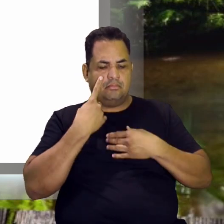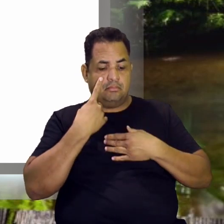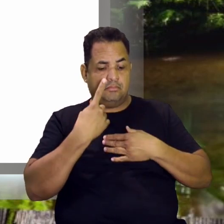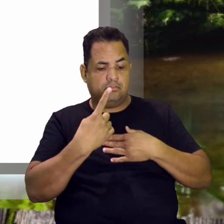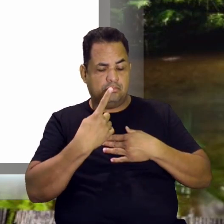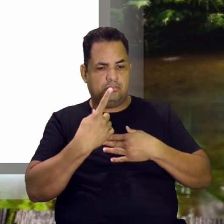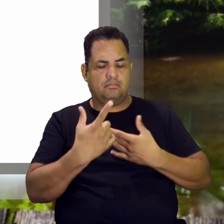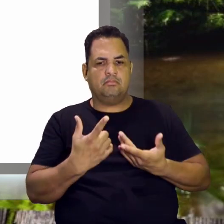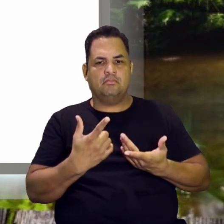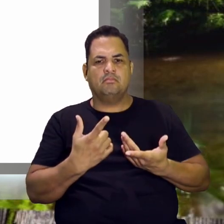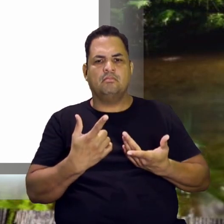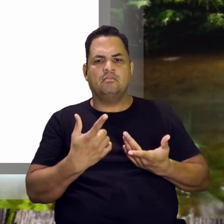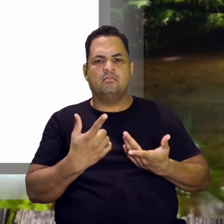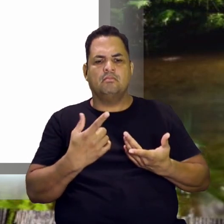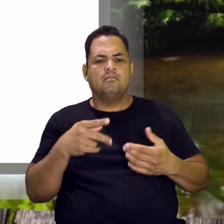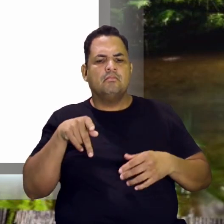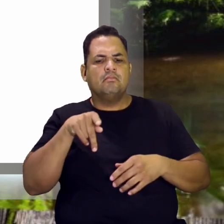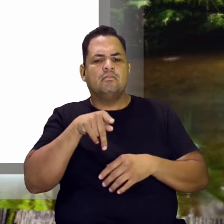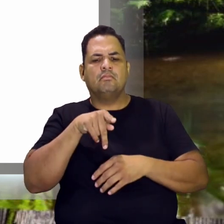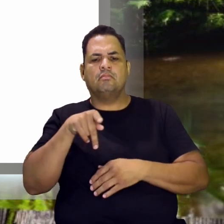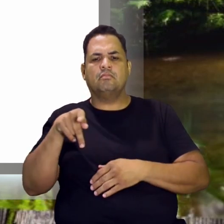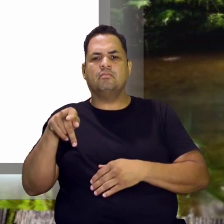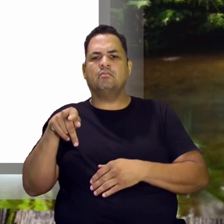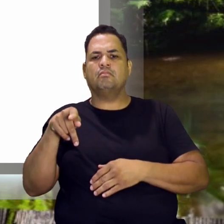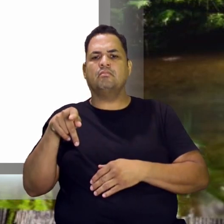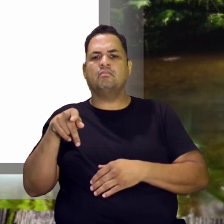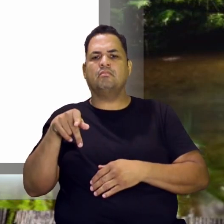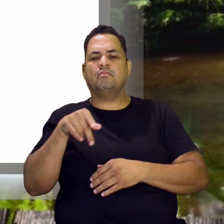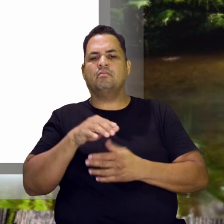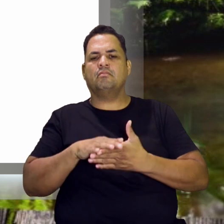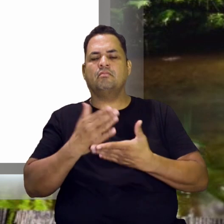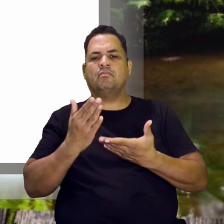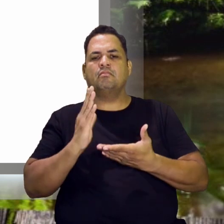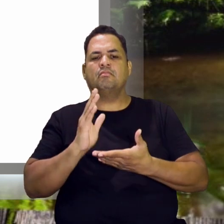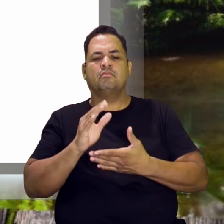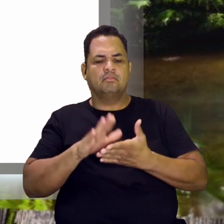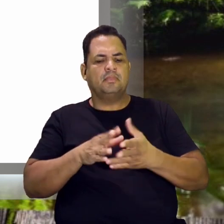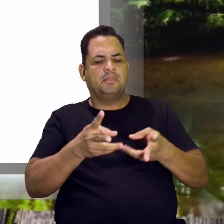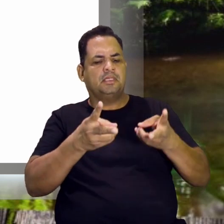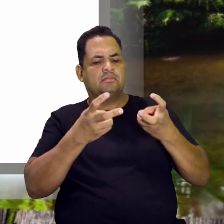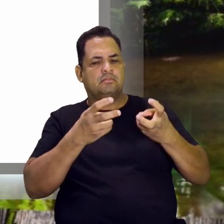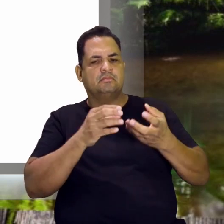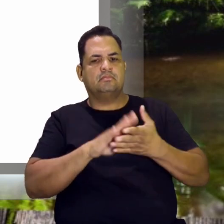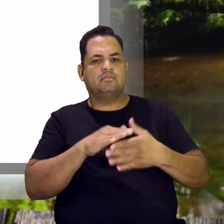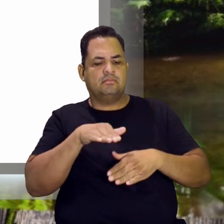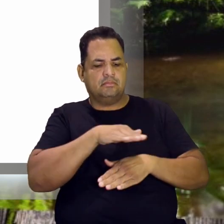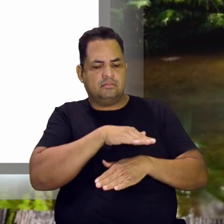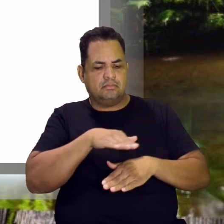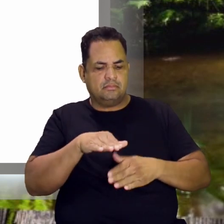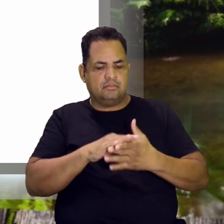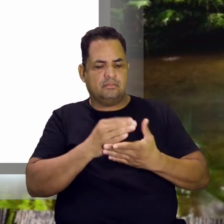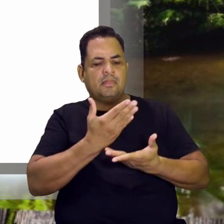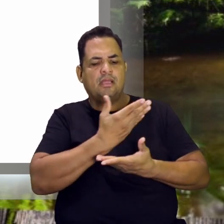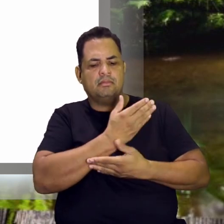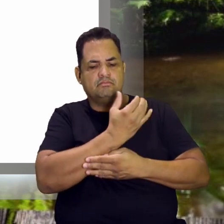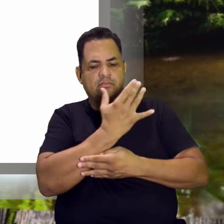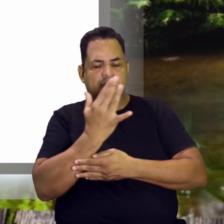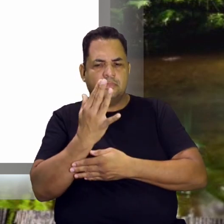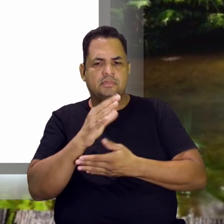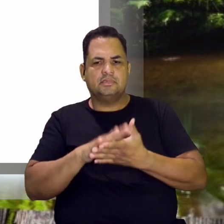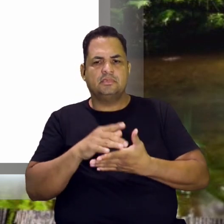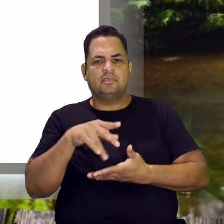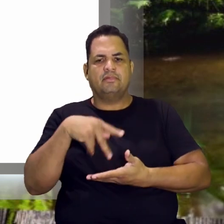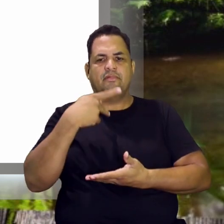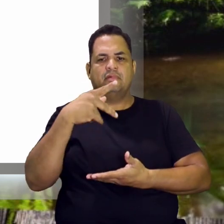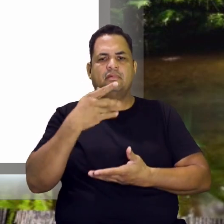percebeu? Ela falou: professor, eu já saquei. Essa aqui é aquela planta que a senhora falou, que o